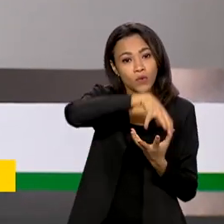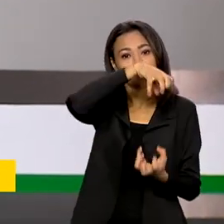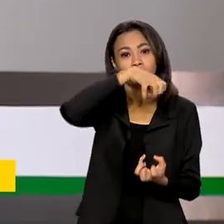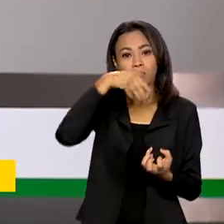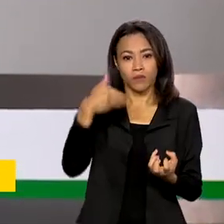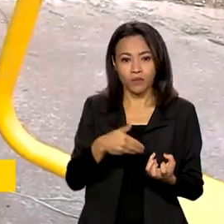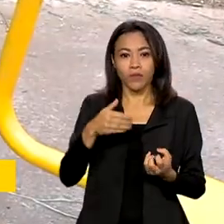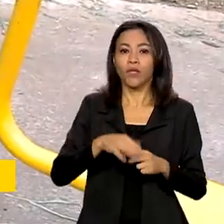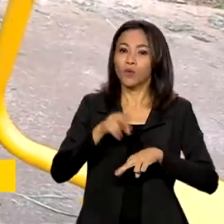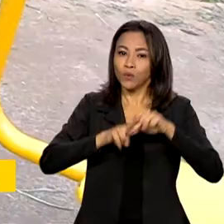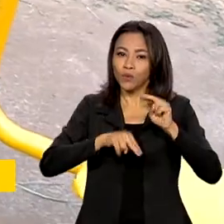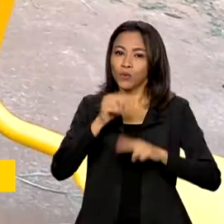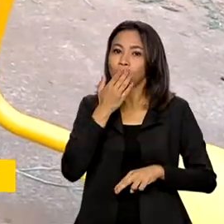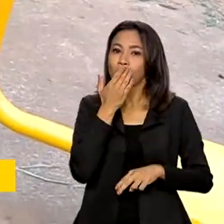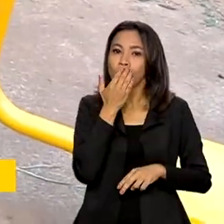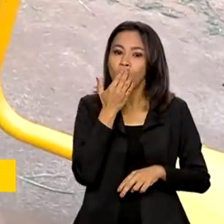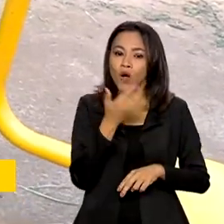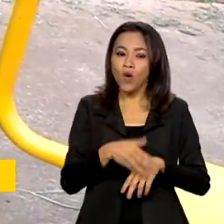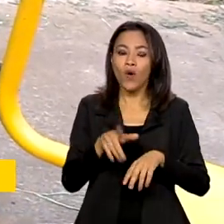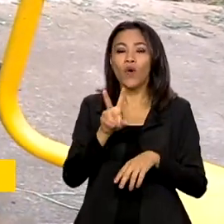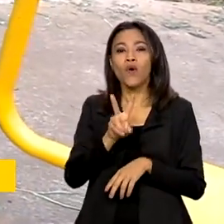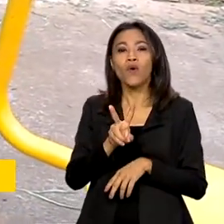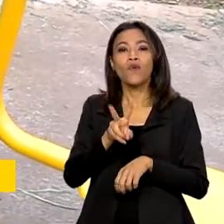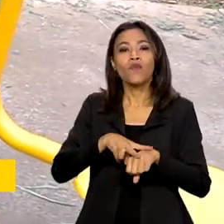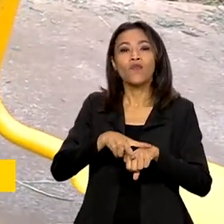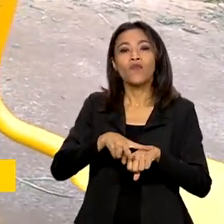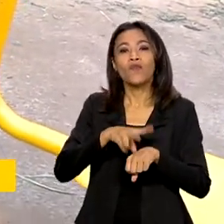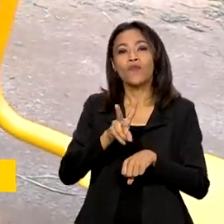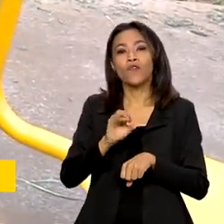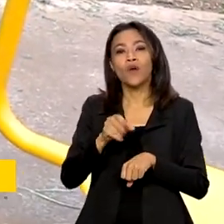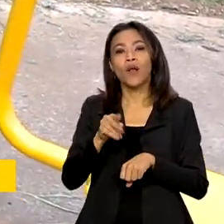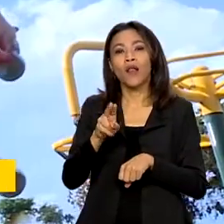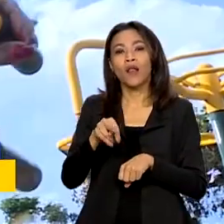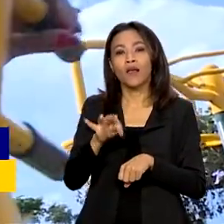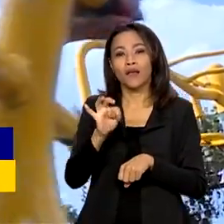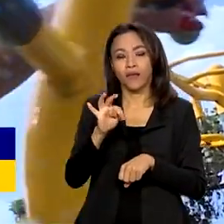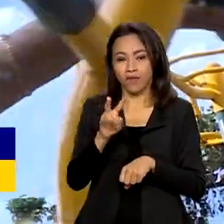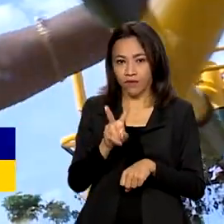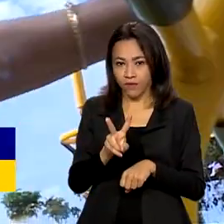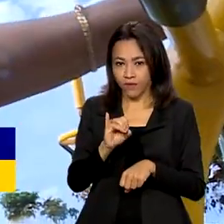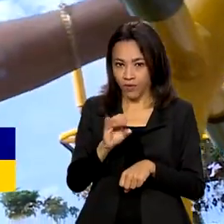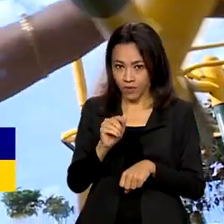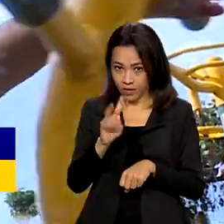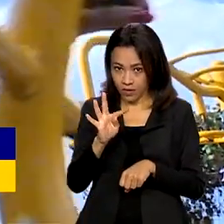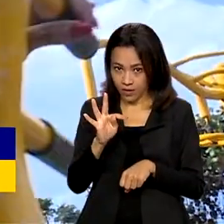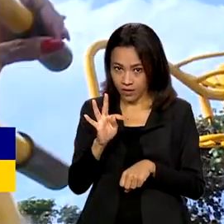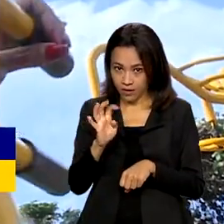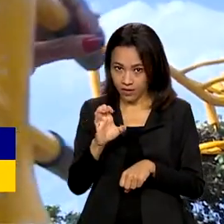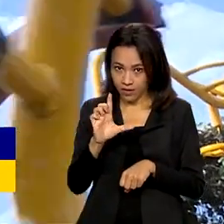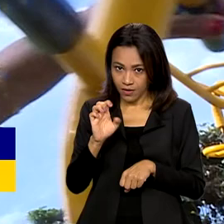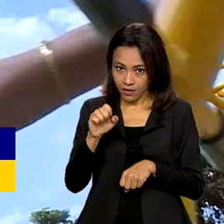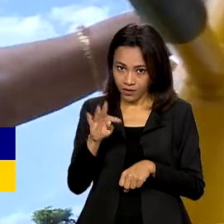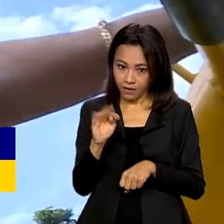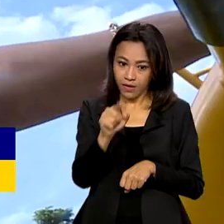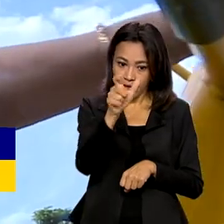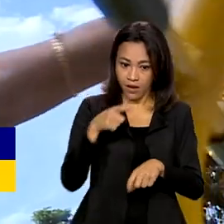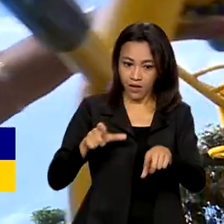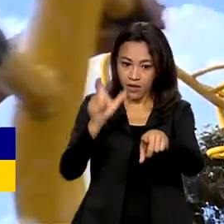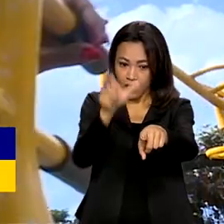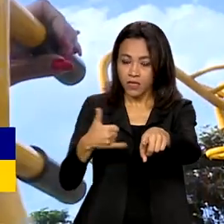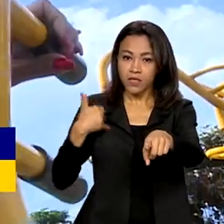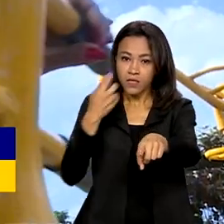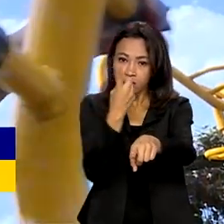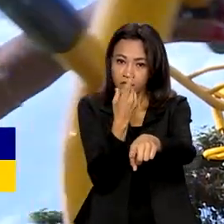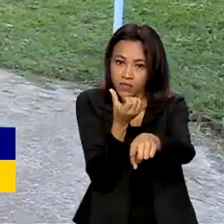Violeta Dona Lenir é um exemplo de como viver bem aos 68 anos de idade ela faz